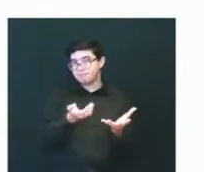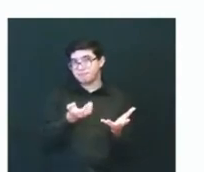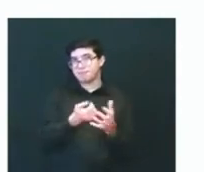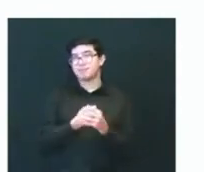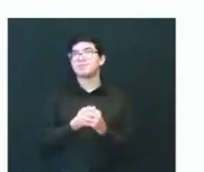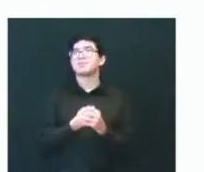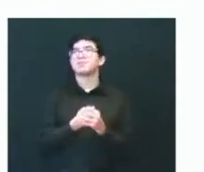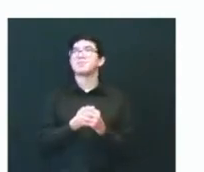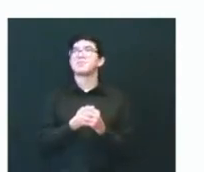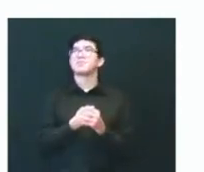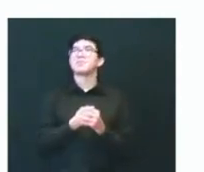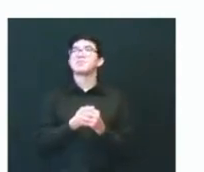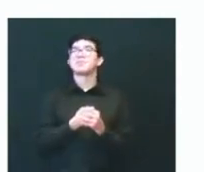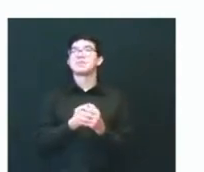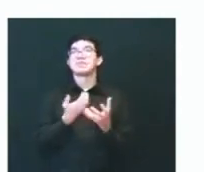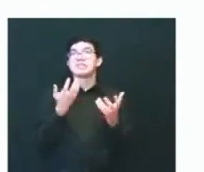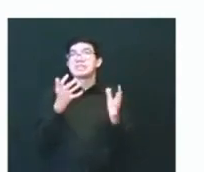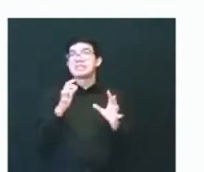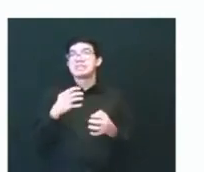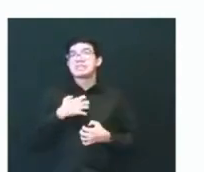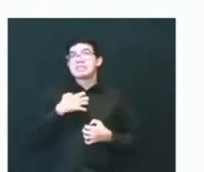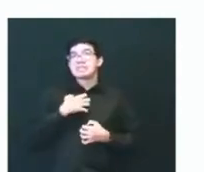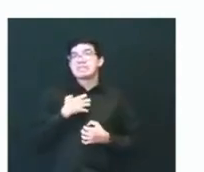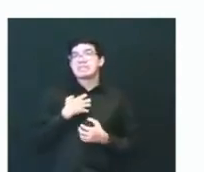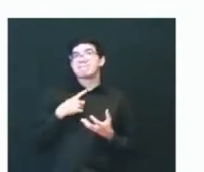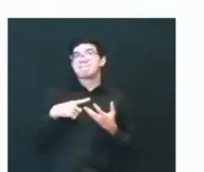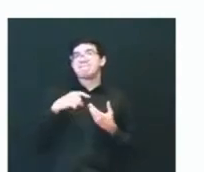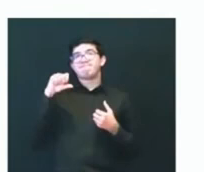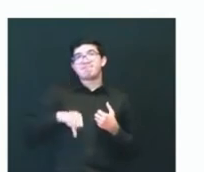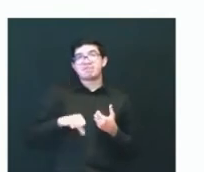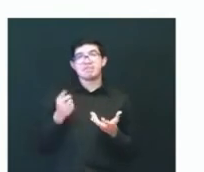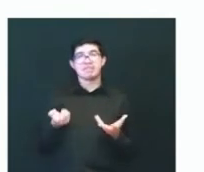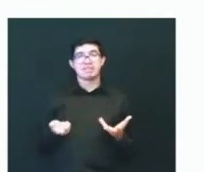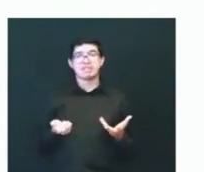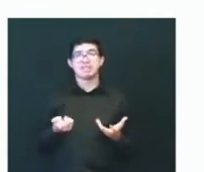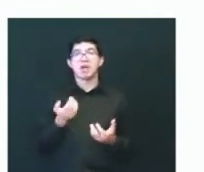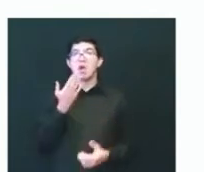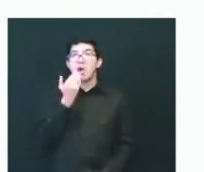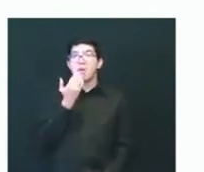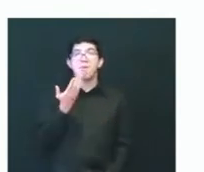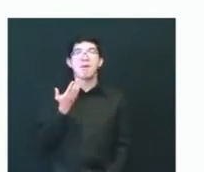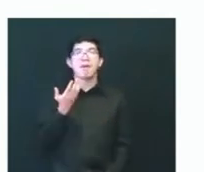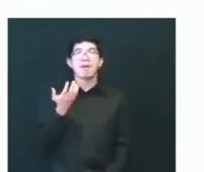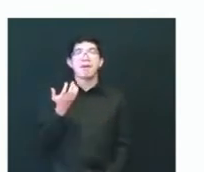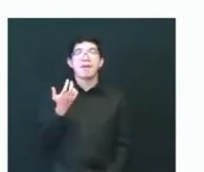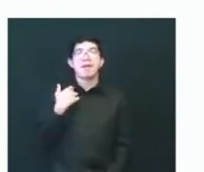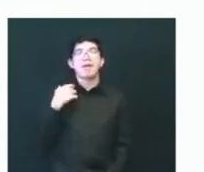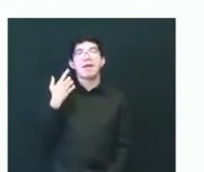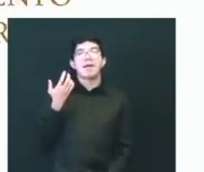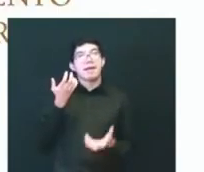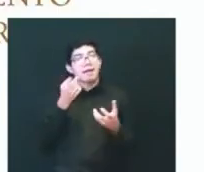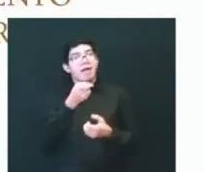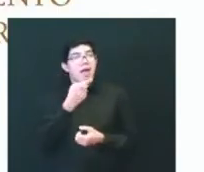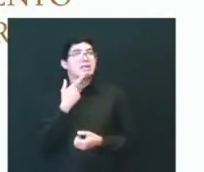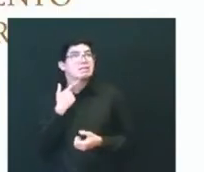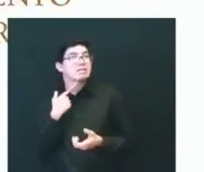ele queria passar por isso, nem ele queria estar sentindo esses sintomas, nem ele queria estar sem comer uma lasanha que todo mundo quer comer, sem comer uma